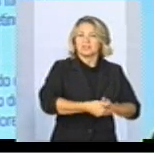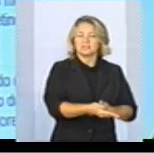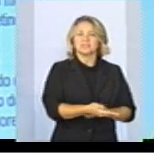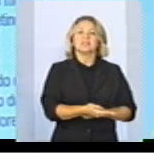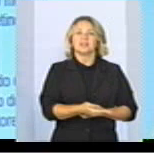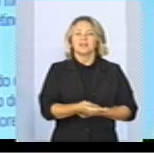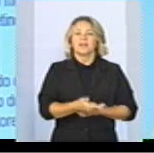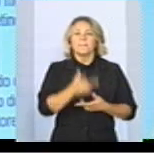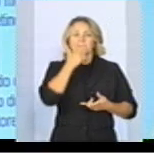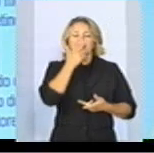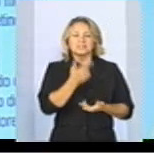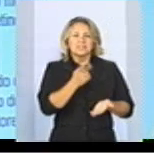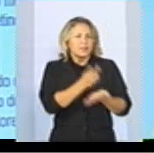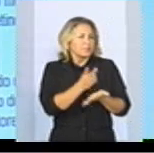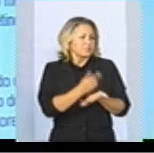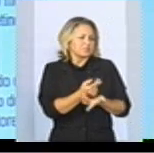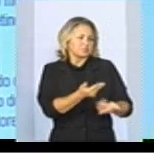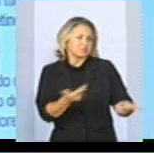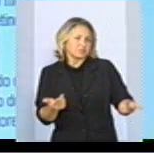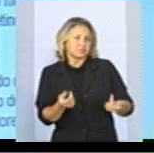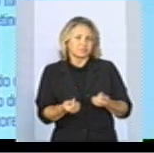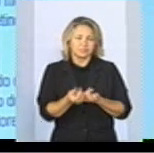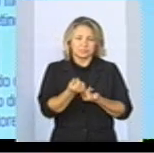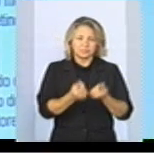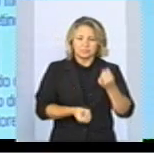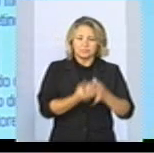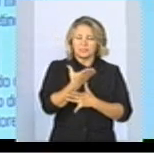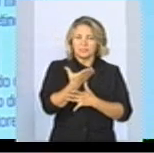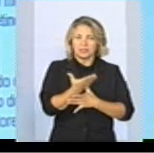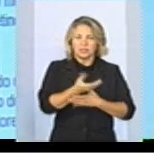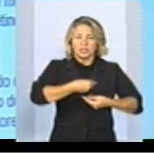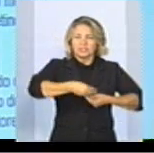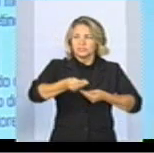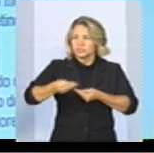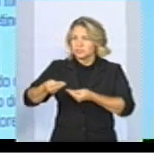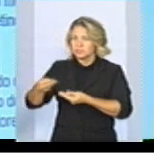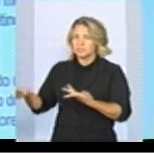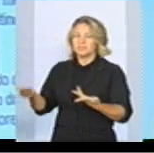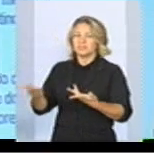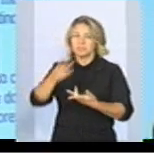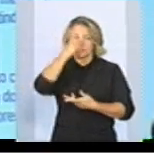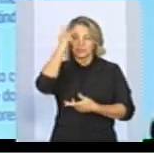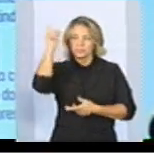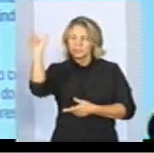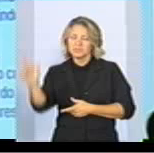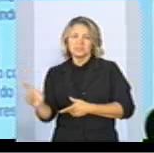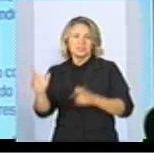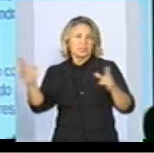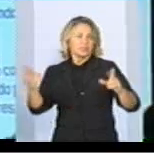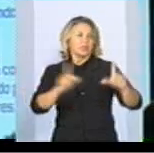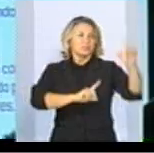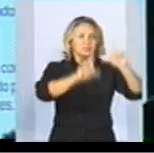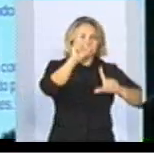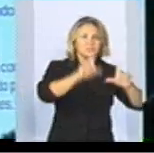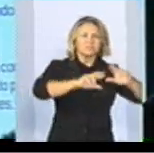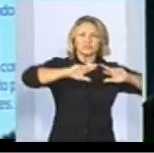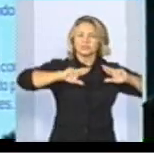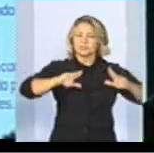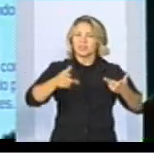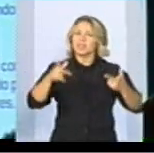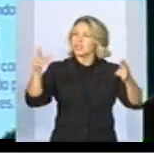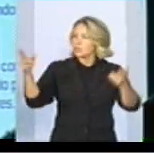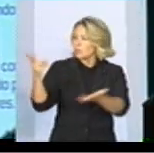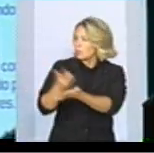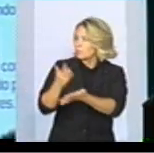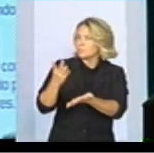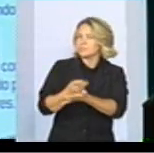Custa praticamente a mesma coisa para produzir e distribuir um programa de TV para uma pessoa, quanto custa para distribuir para milhares.